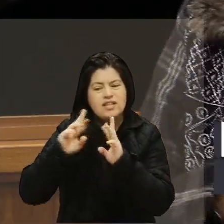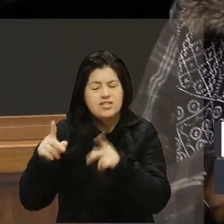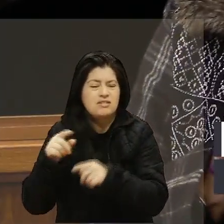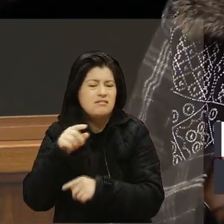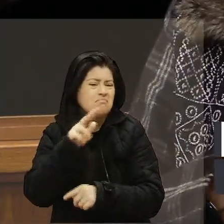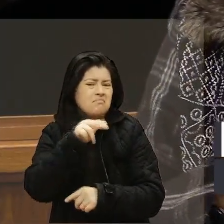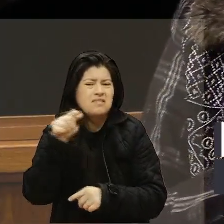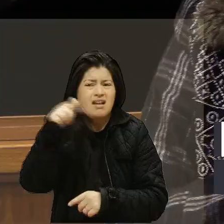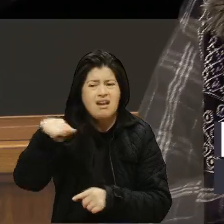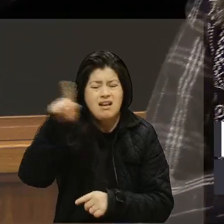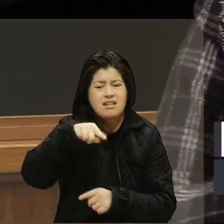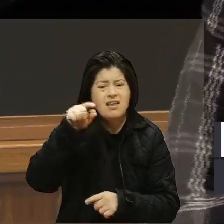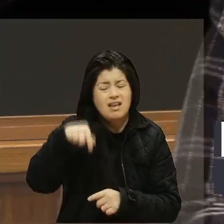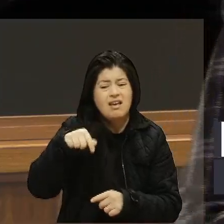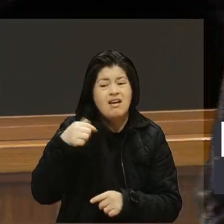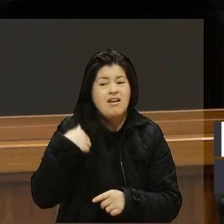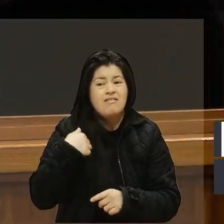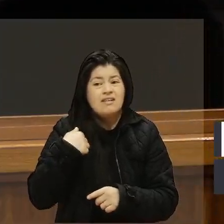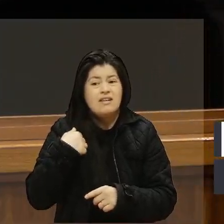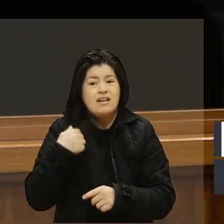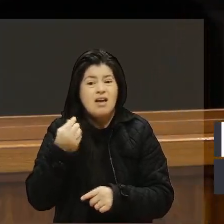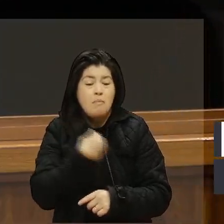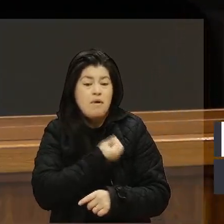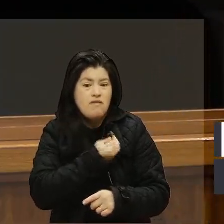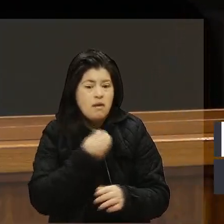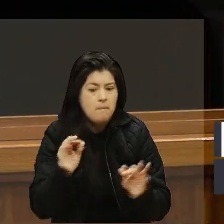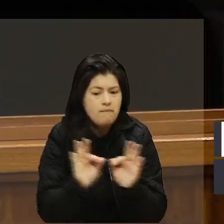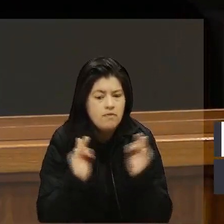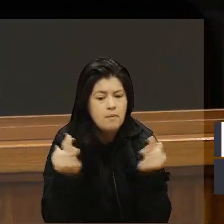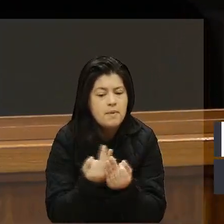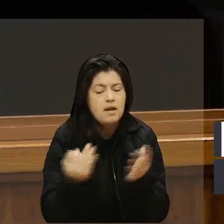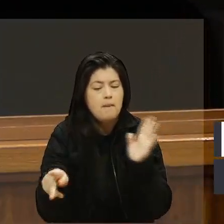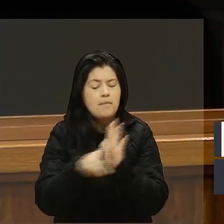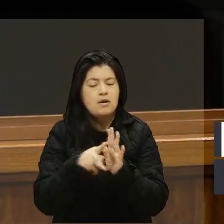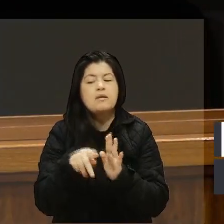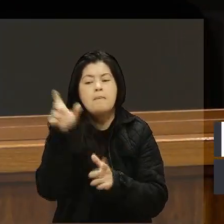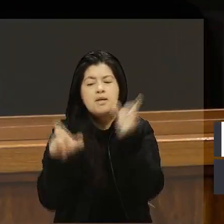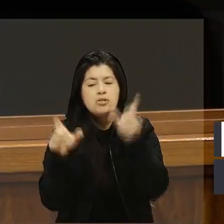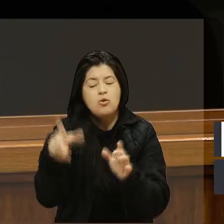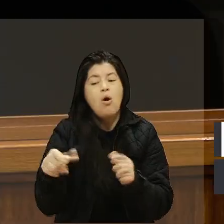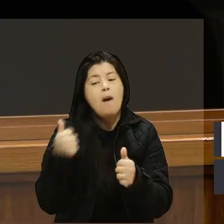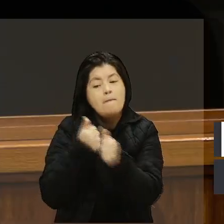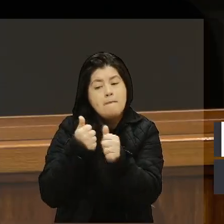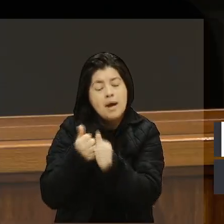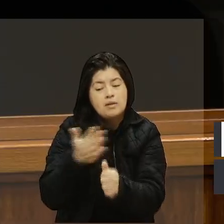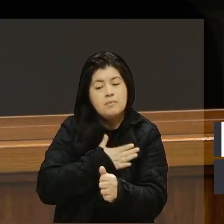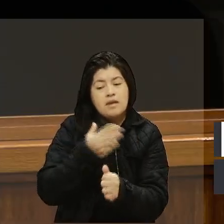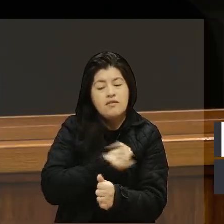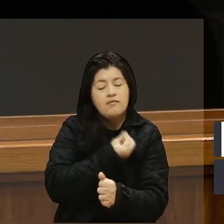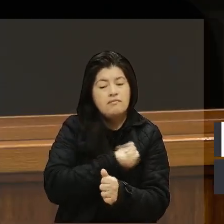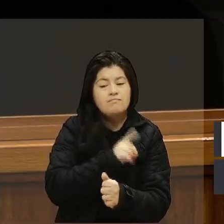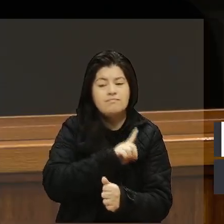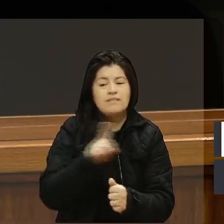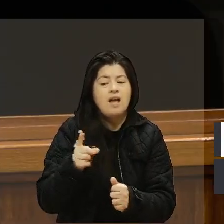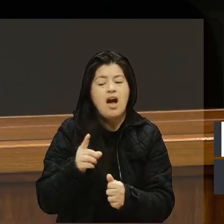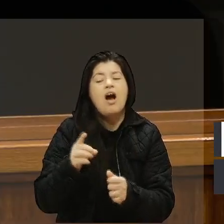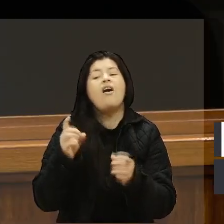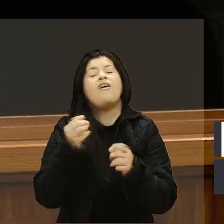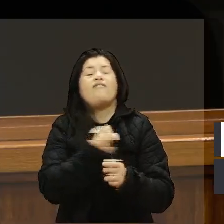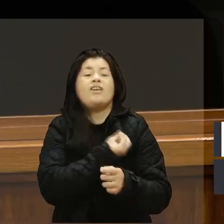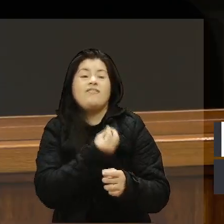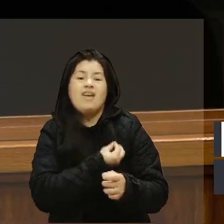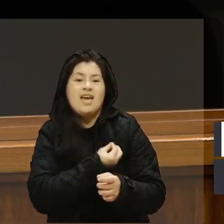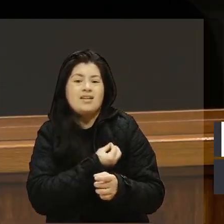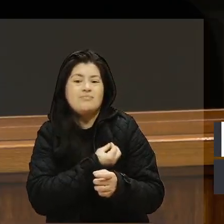talvez, viveu com a intensidade que eu, minha família, as pessoas próximas de mim viveram na ditadura. Então, por favor, não